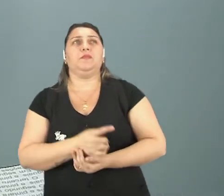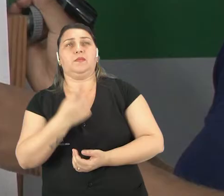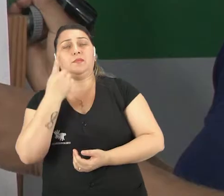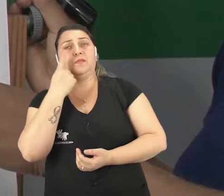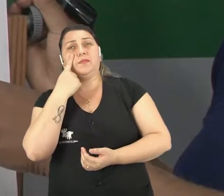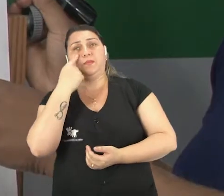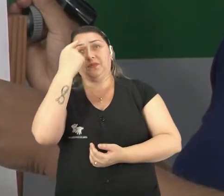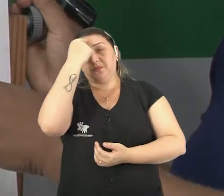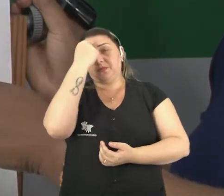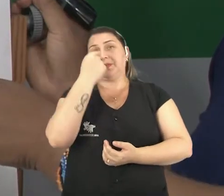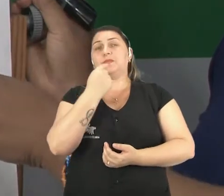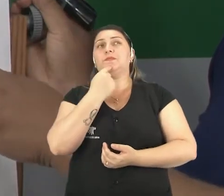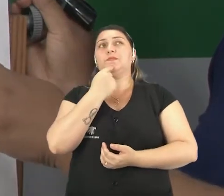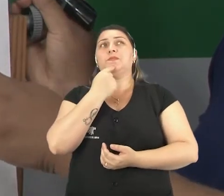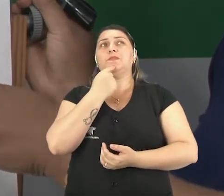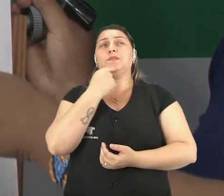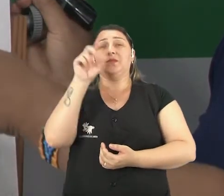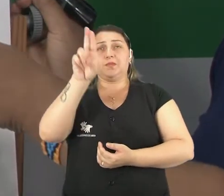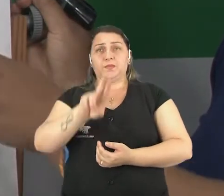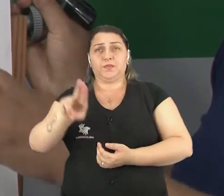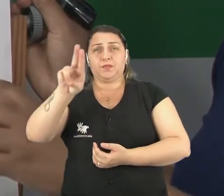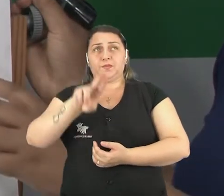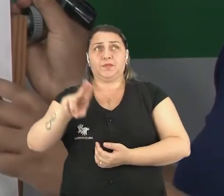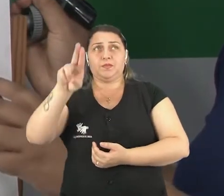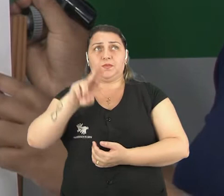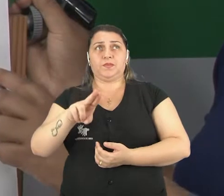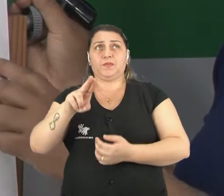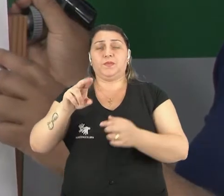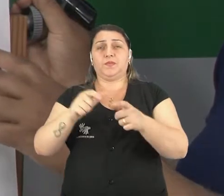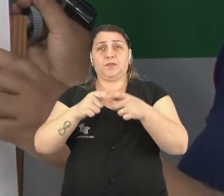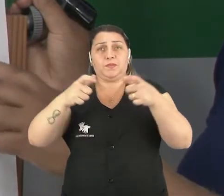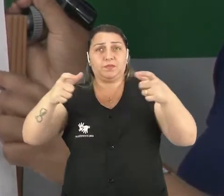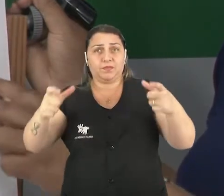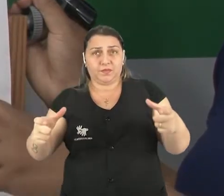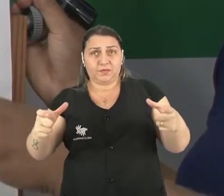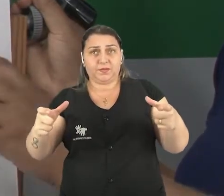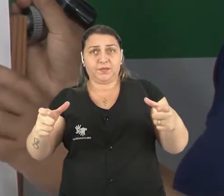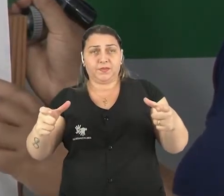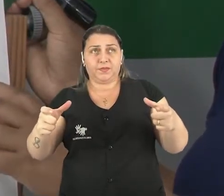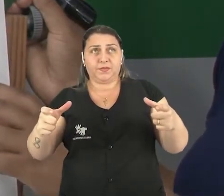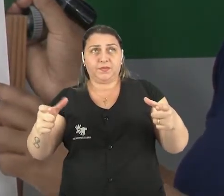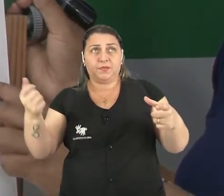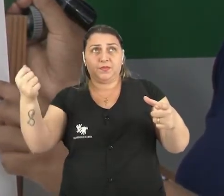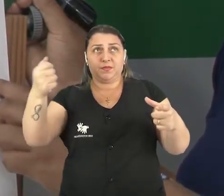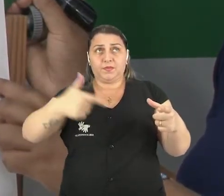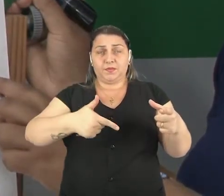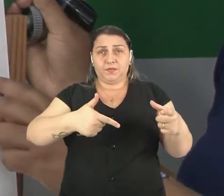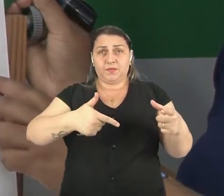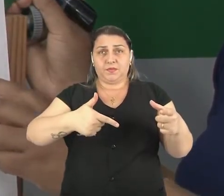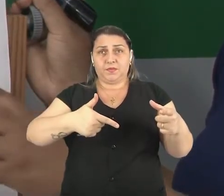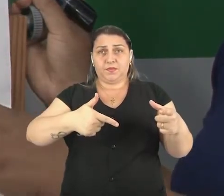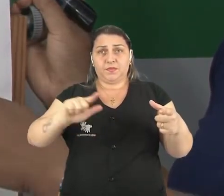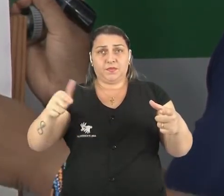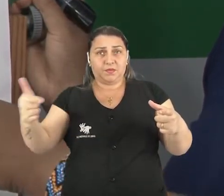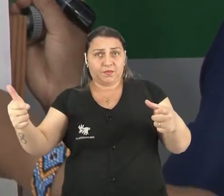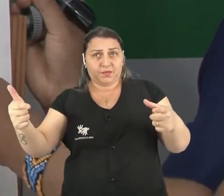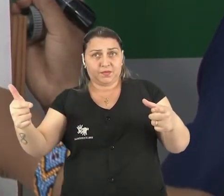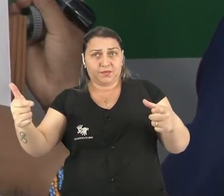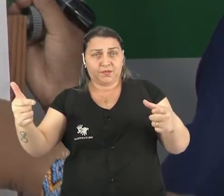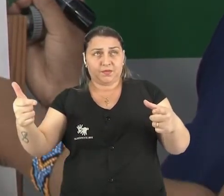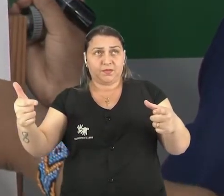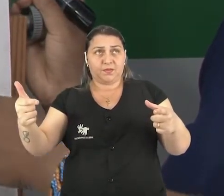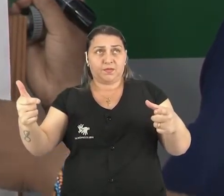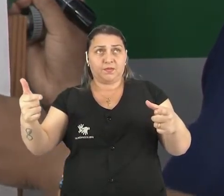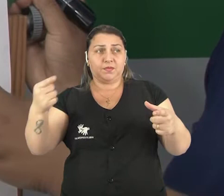observem a imagem. Foi utilizado um pedaço maior do que esse? Observe